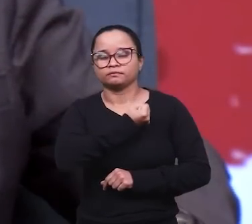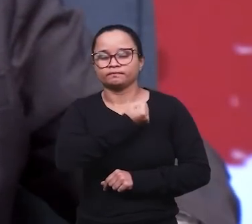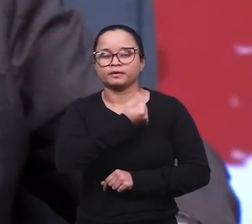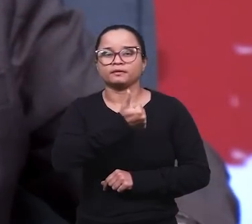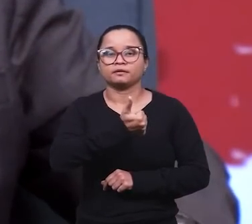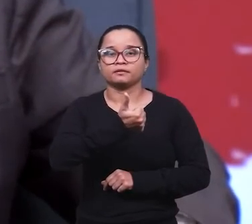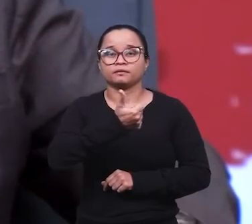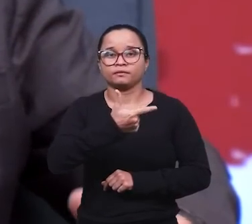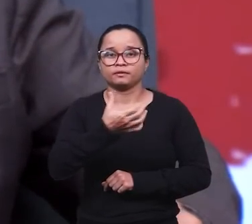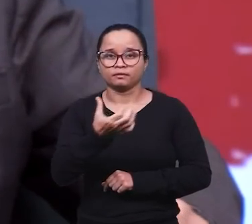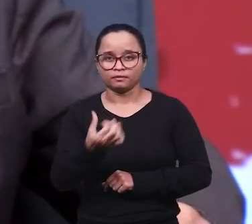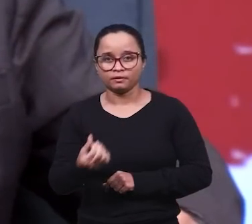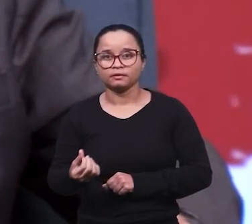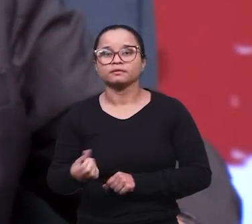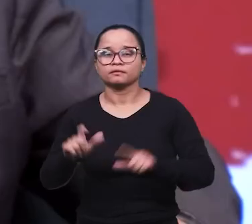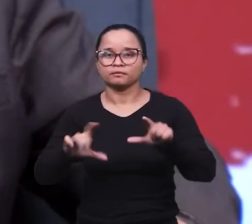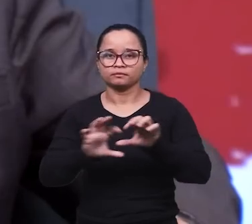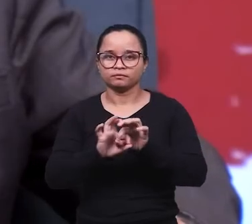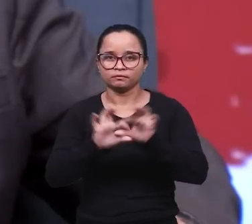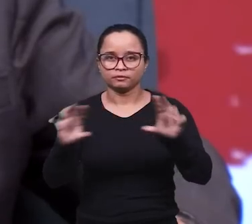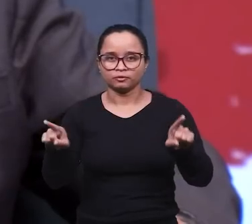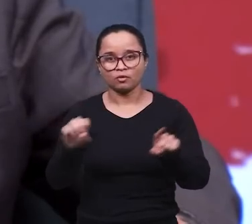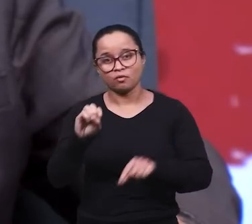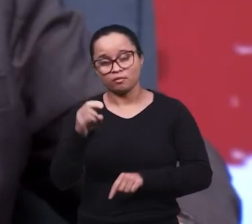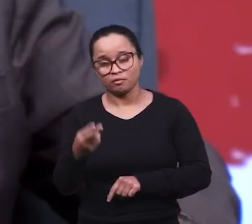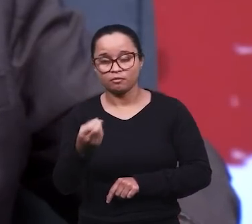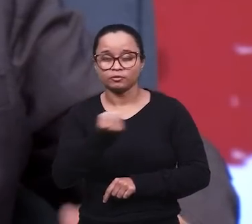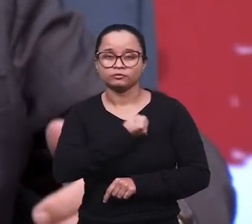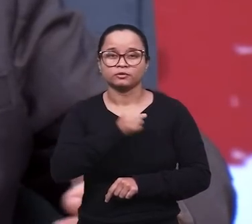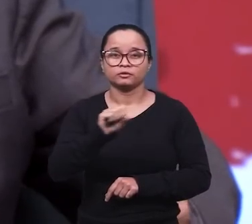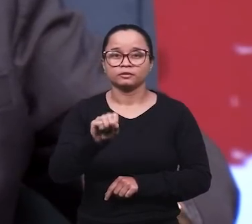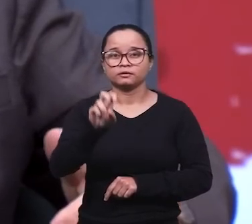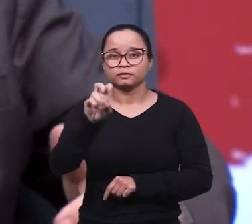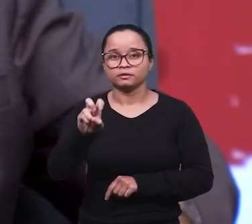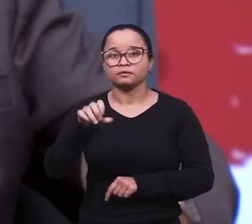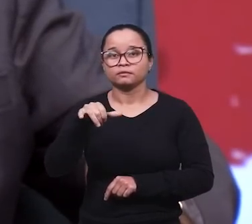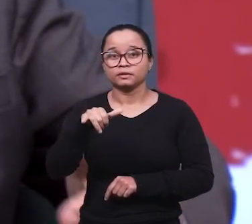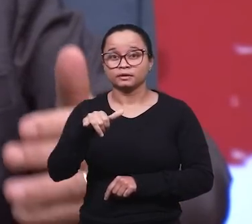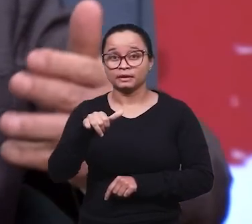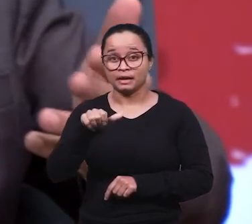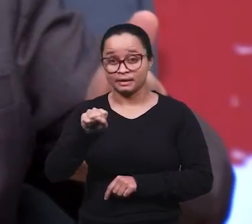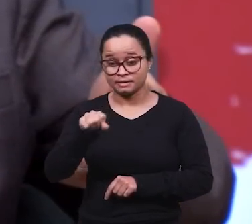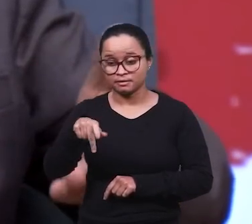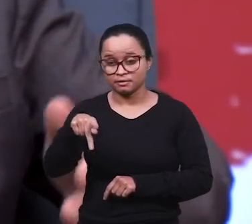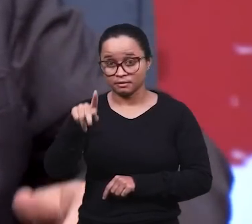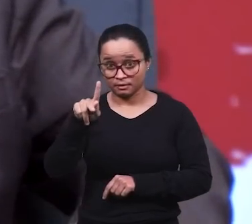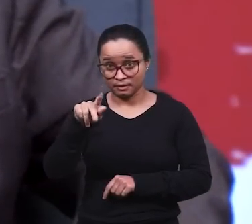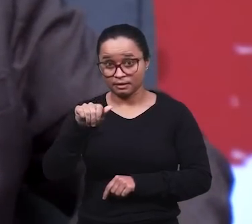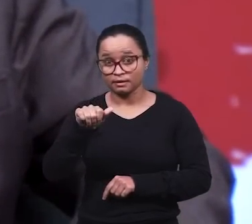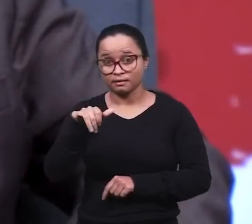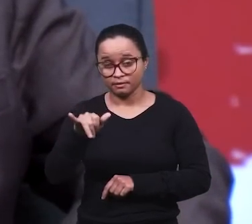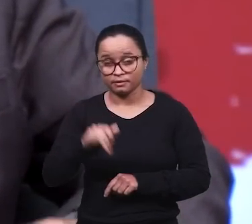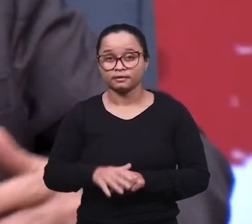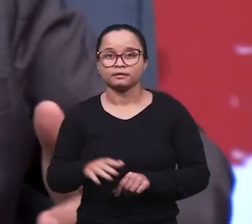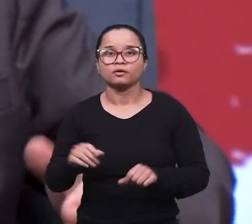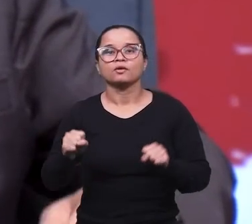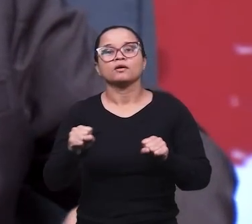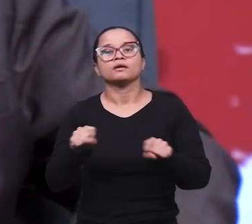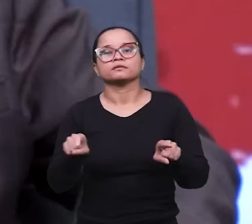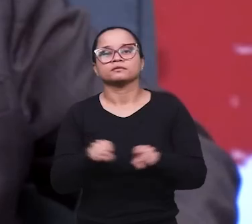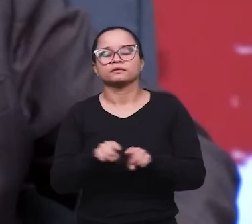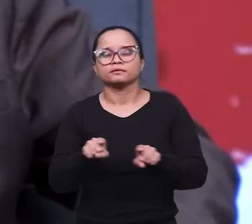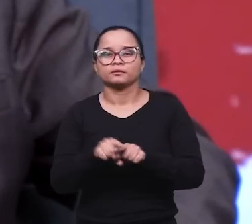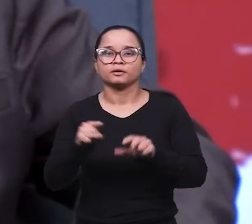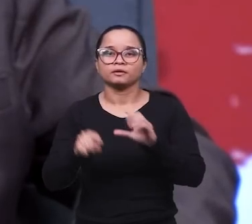aberta, ou pelo canal 85 da Sky, ou mesmo pela Rádio Manaim, ou pelas plataformas, nossas plataformas no